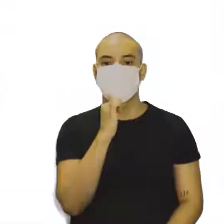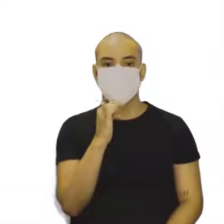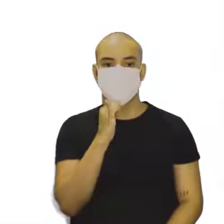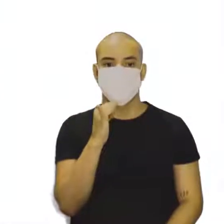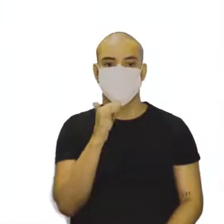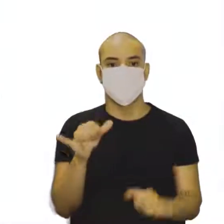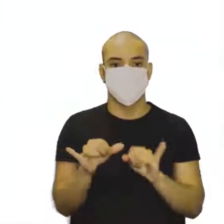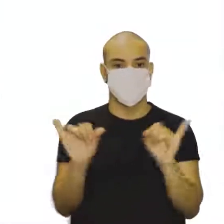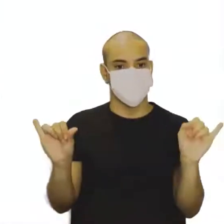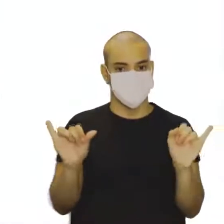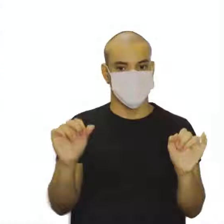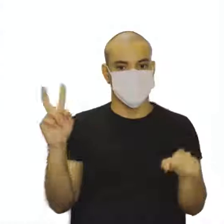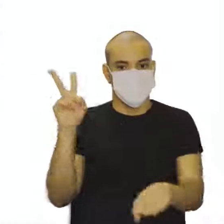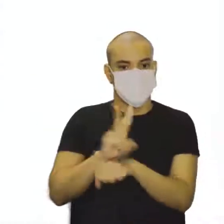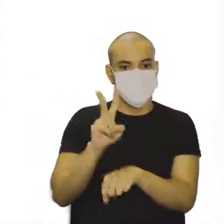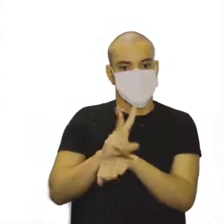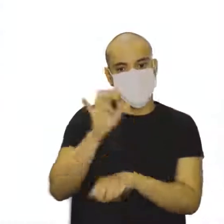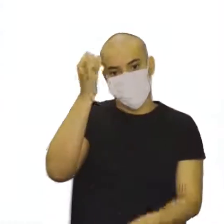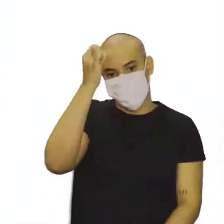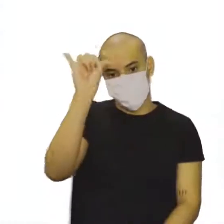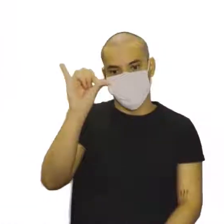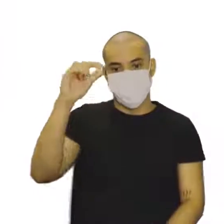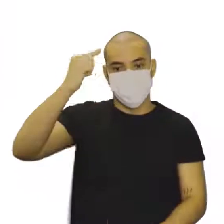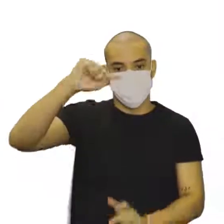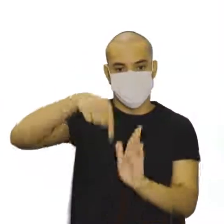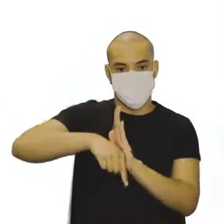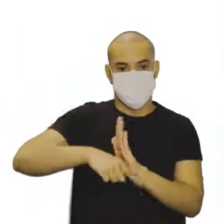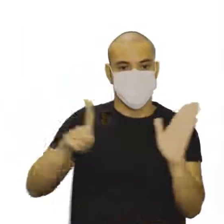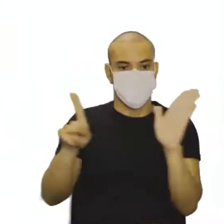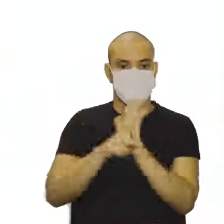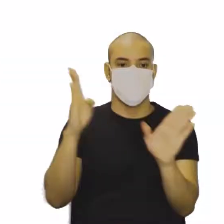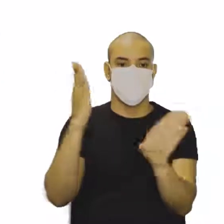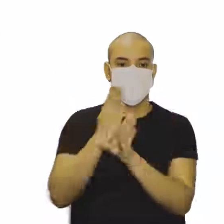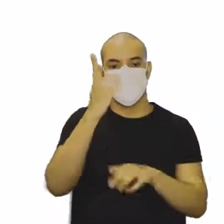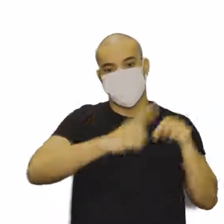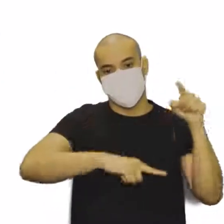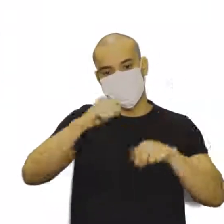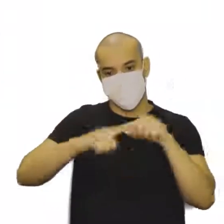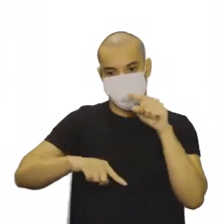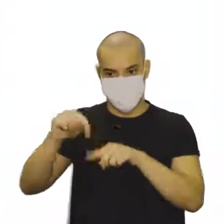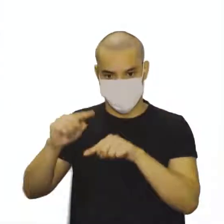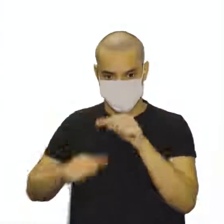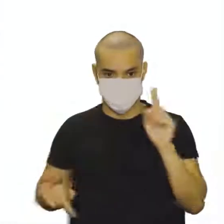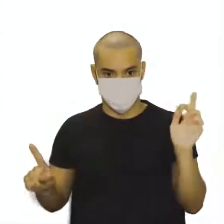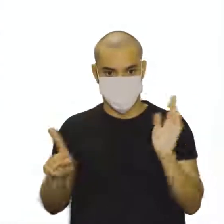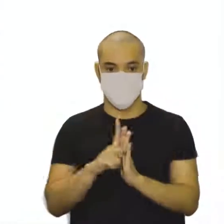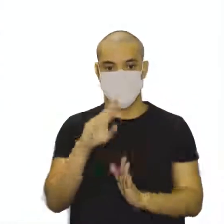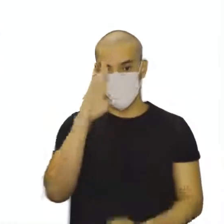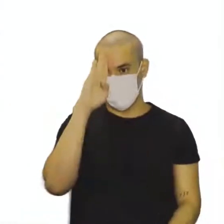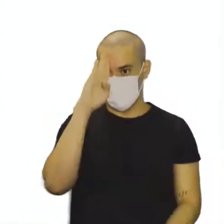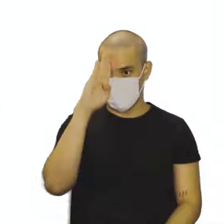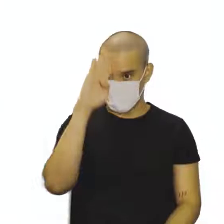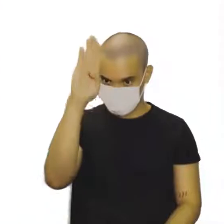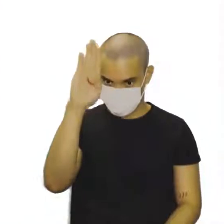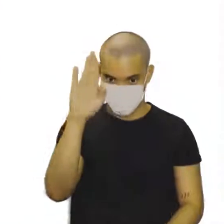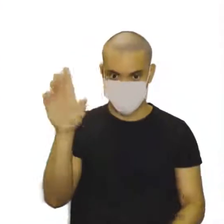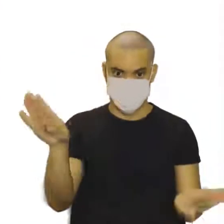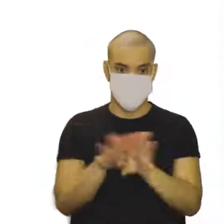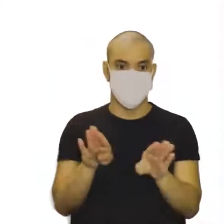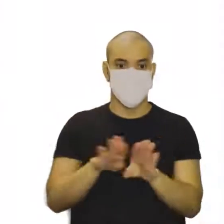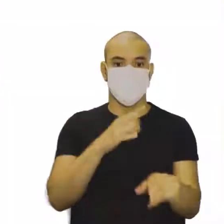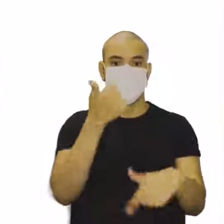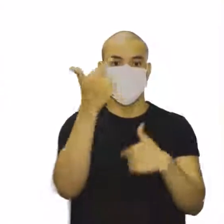exemplo, um curto-circuito, proteger e evitar o agravamento dos danos aos equipamentos principais e